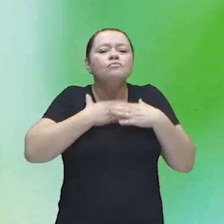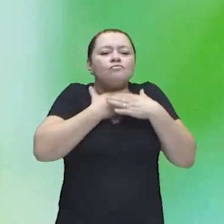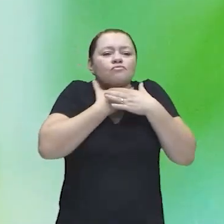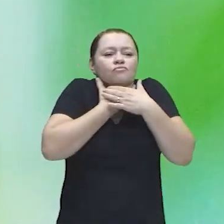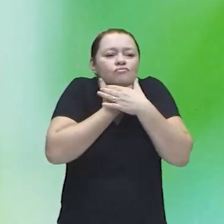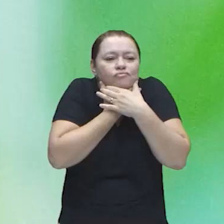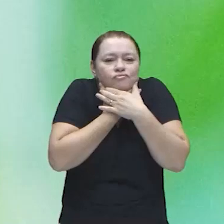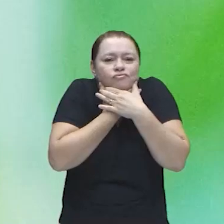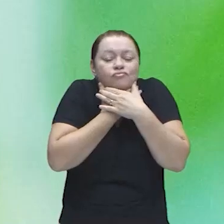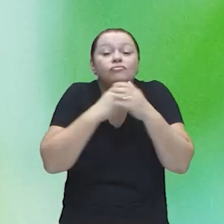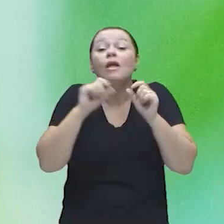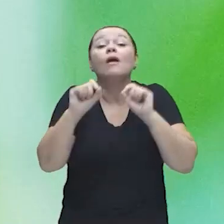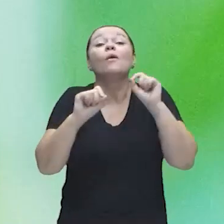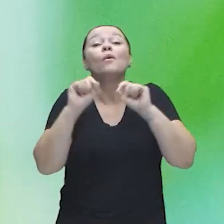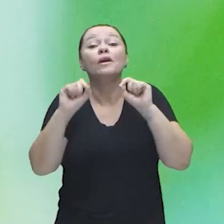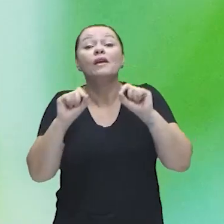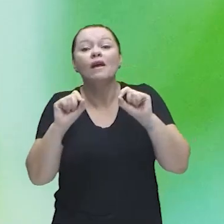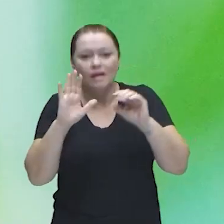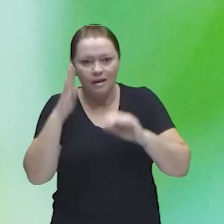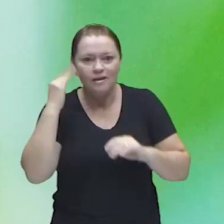que é? Você já sabe?